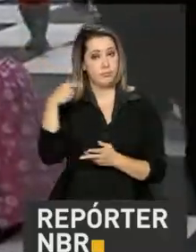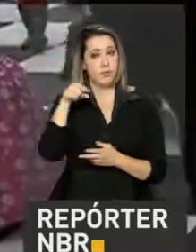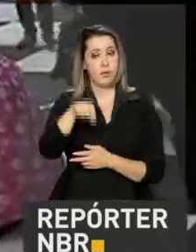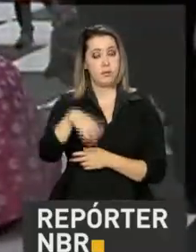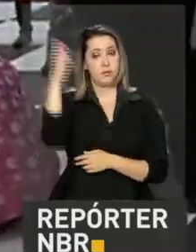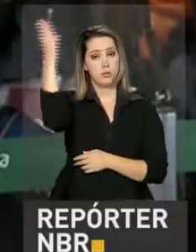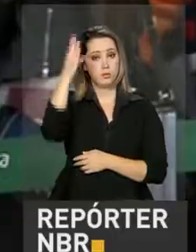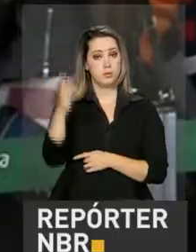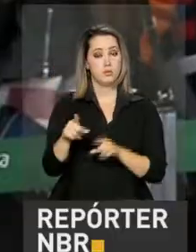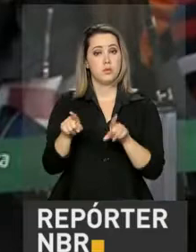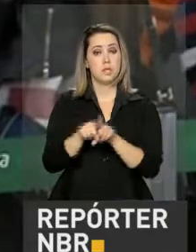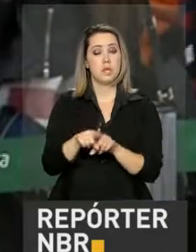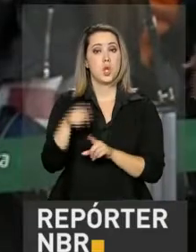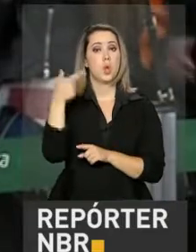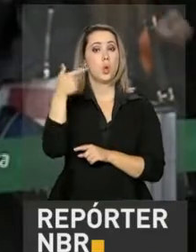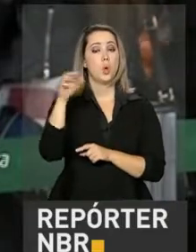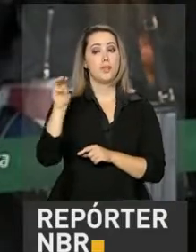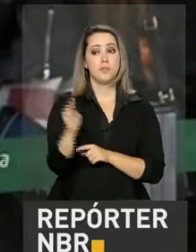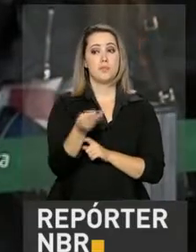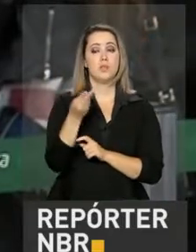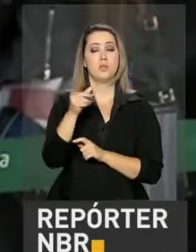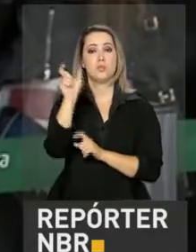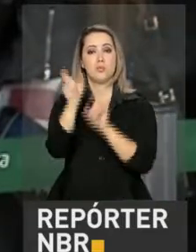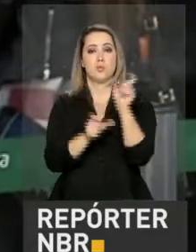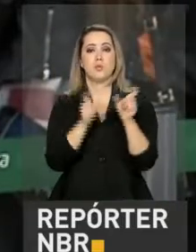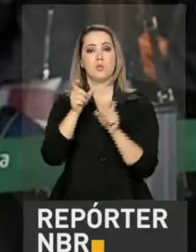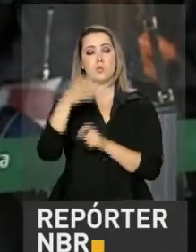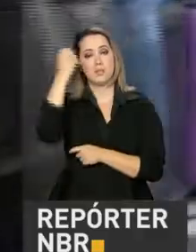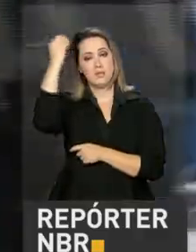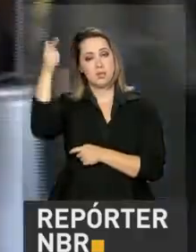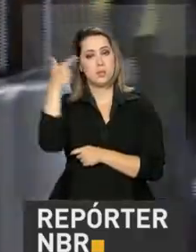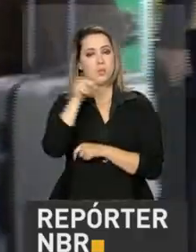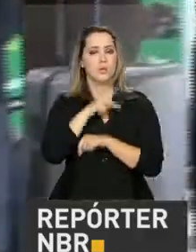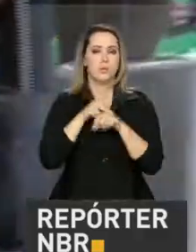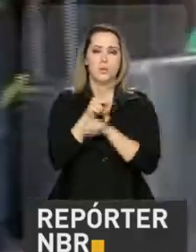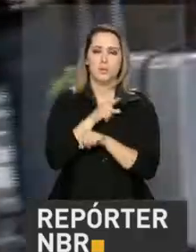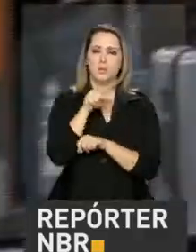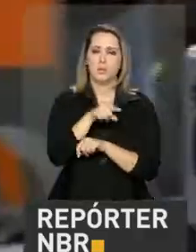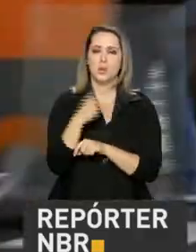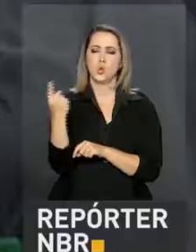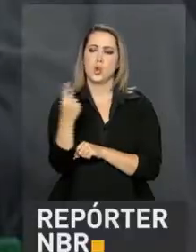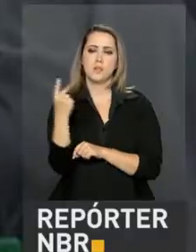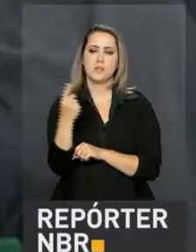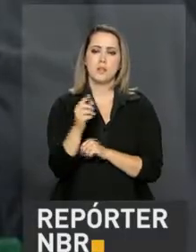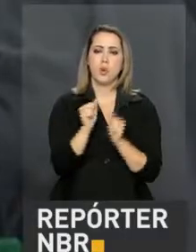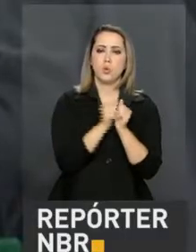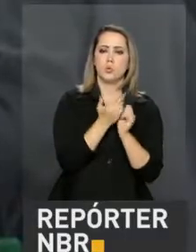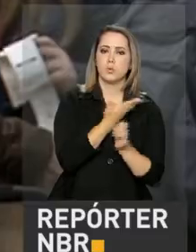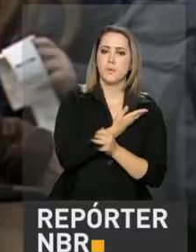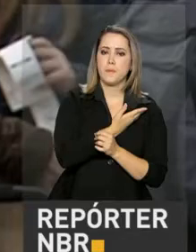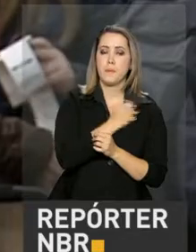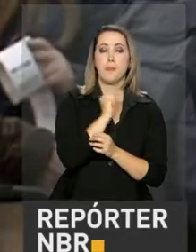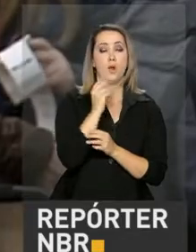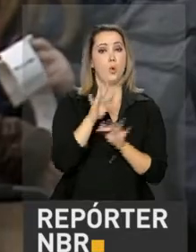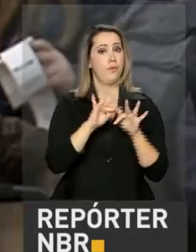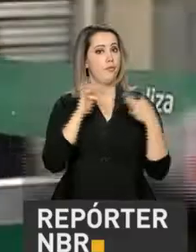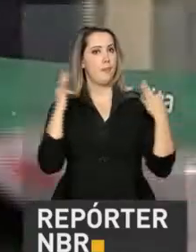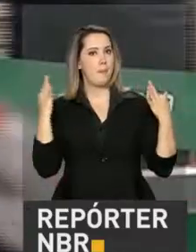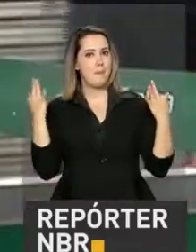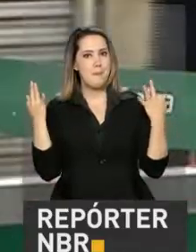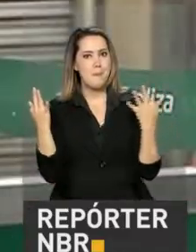viagens nacionais e 2 milhões para voos internacionais. Gente que viaja sozinha, com os amigos ou com a